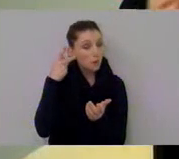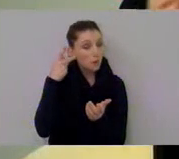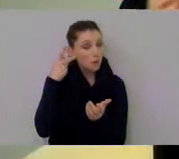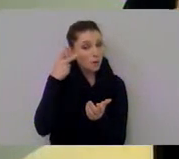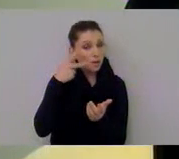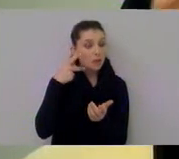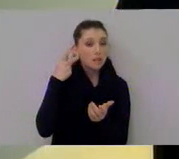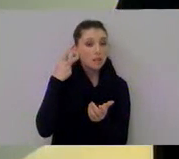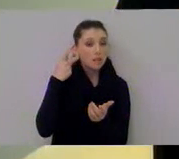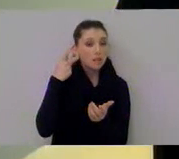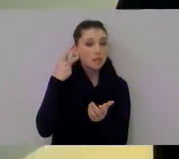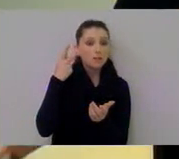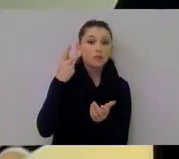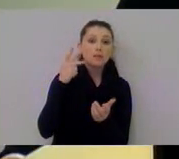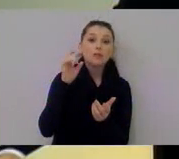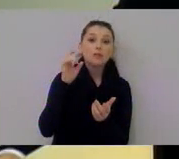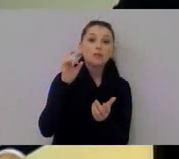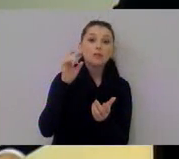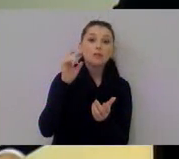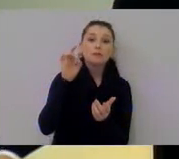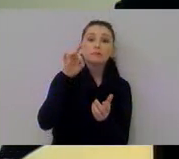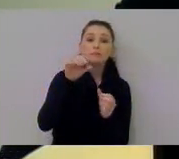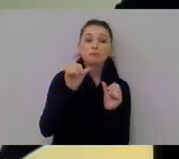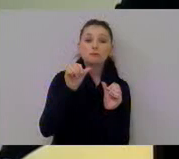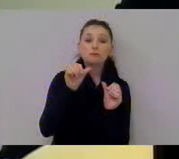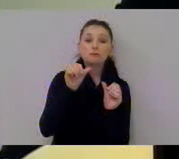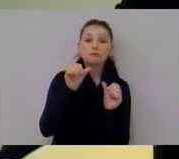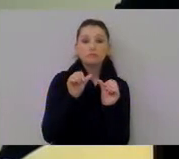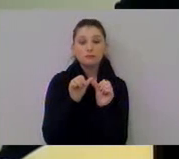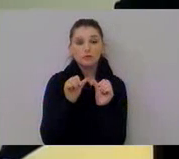fazer o povo catarinense